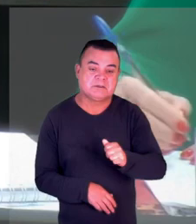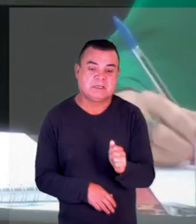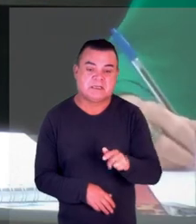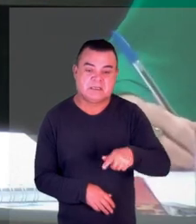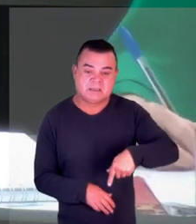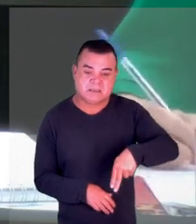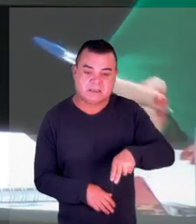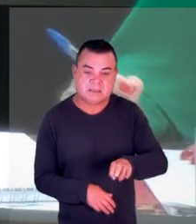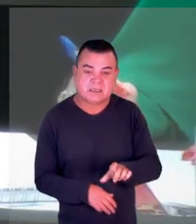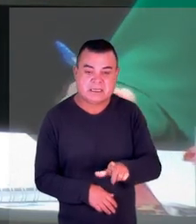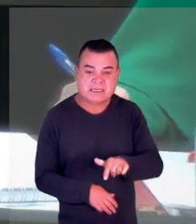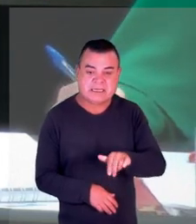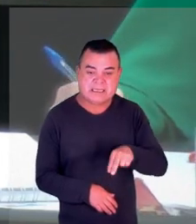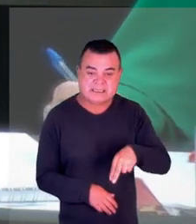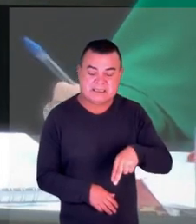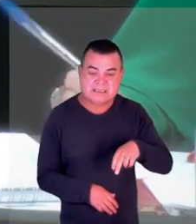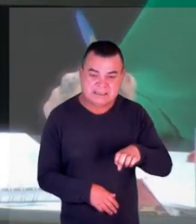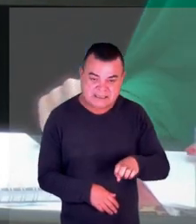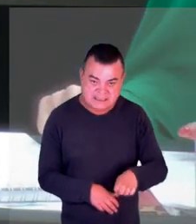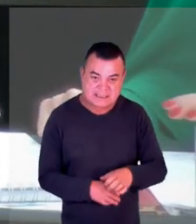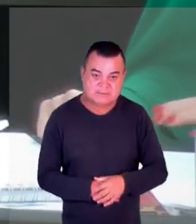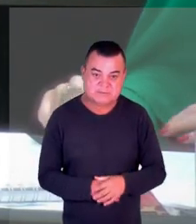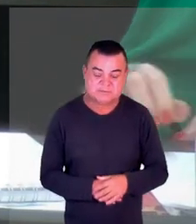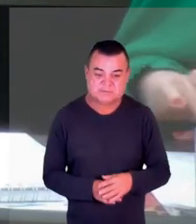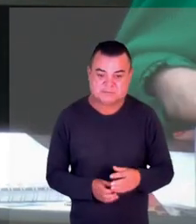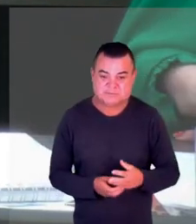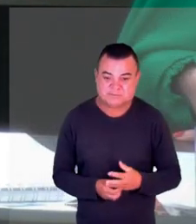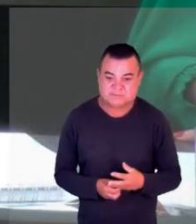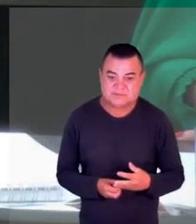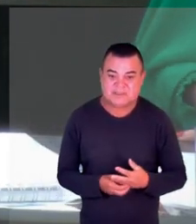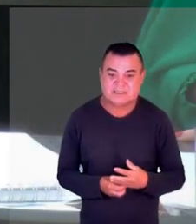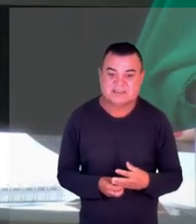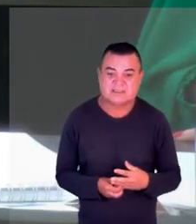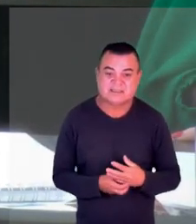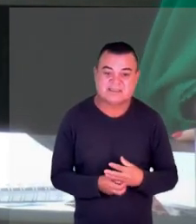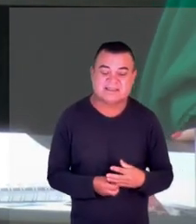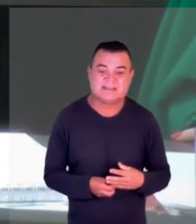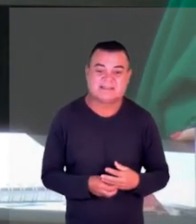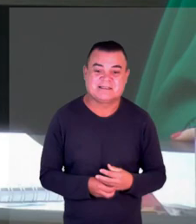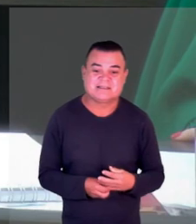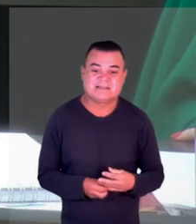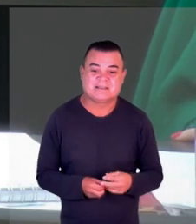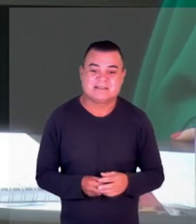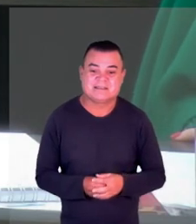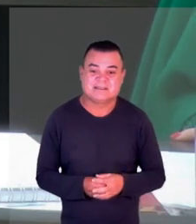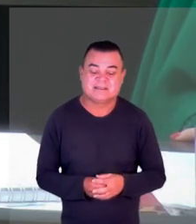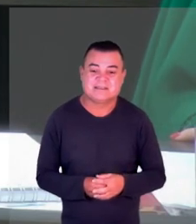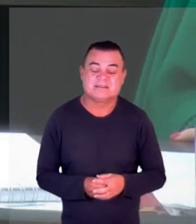Dine como é a rimas eu ainda lembro do seu nome